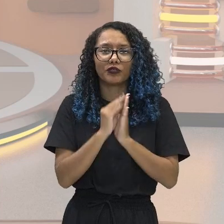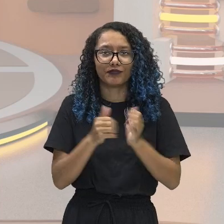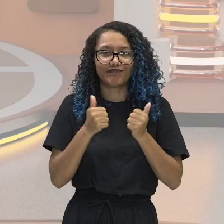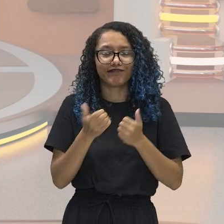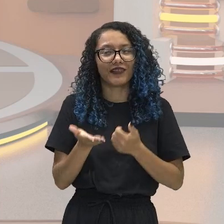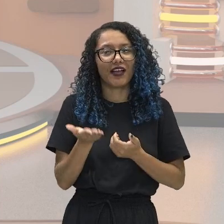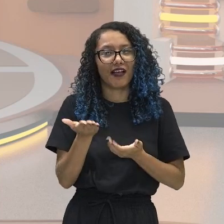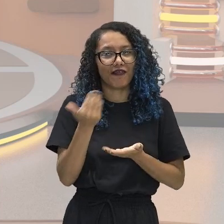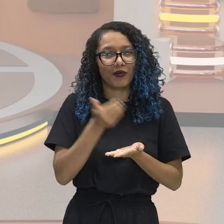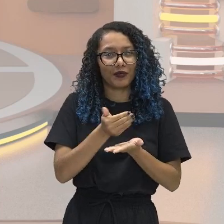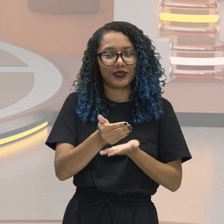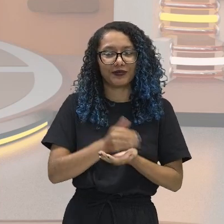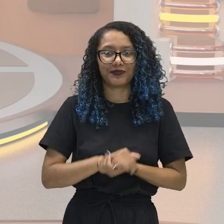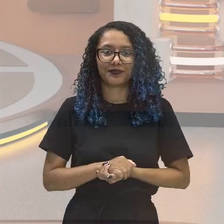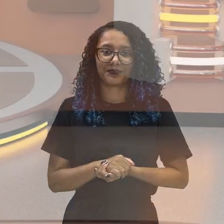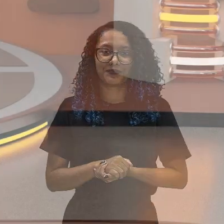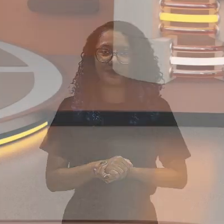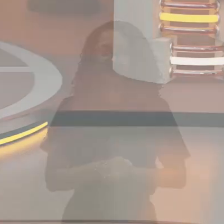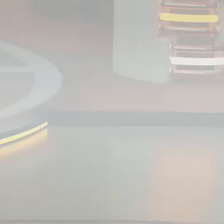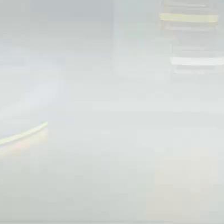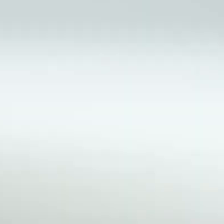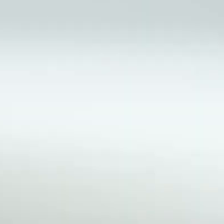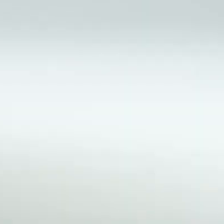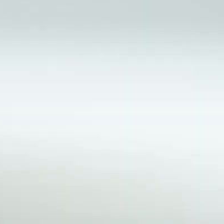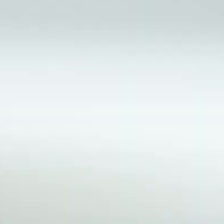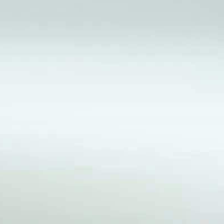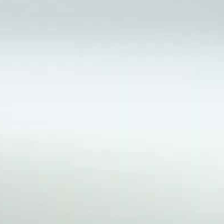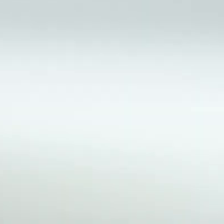Vamos então à nossa aula. Vamos lá, gente.